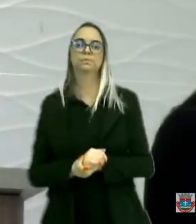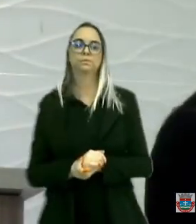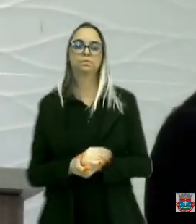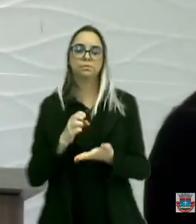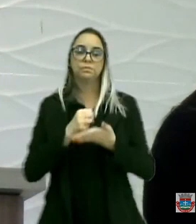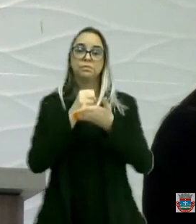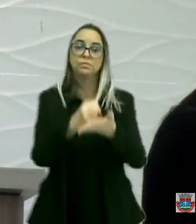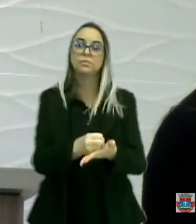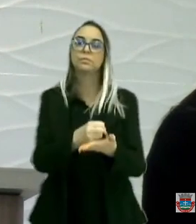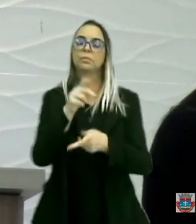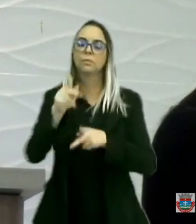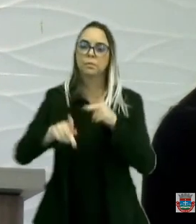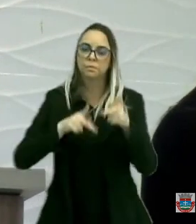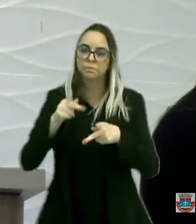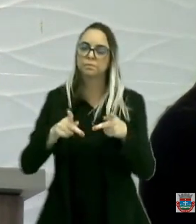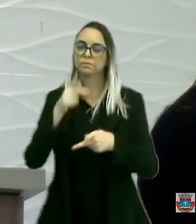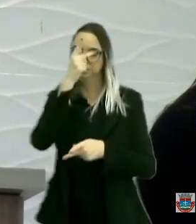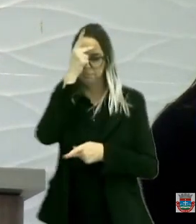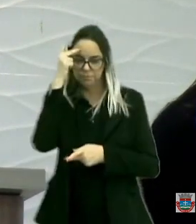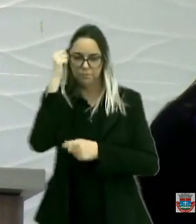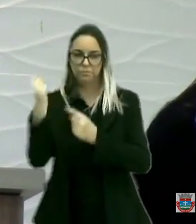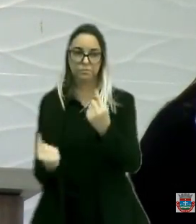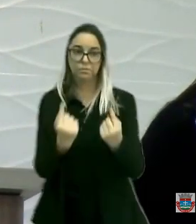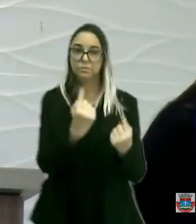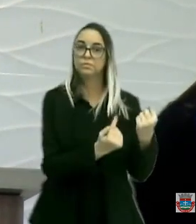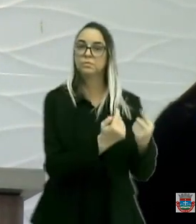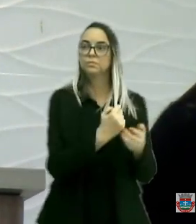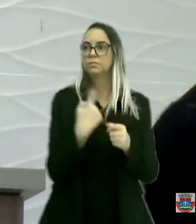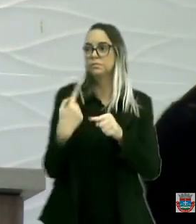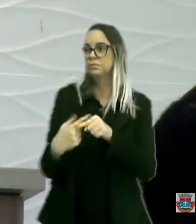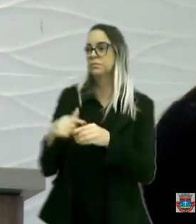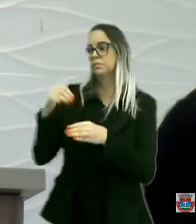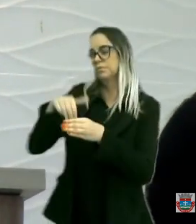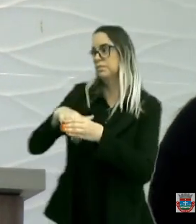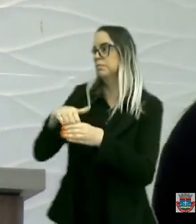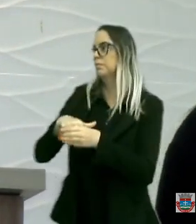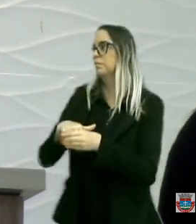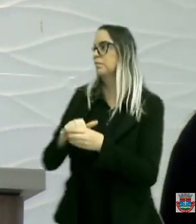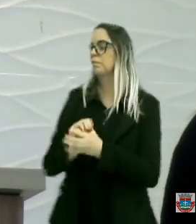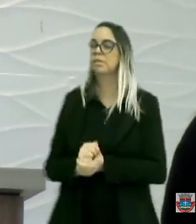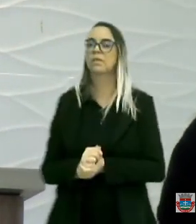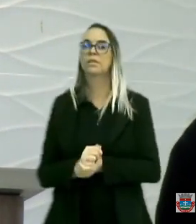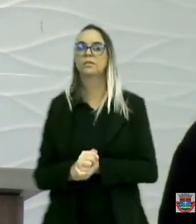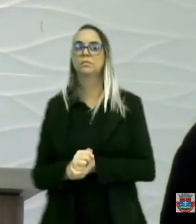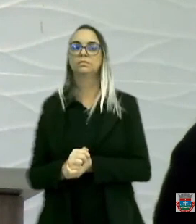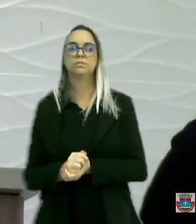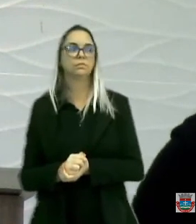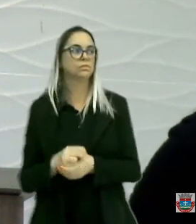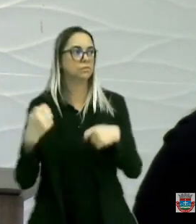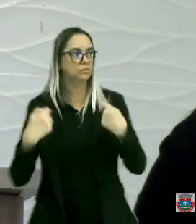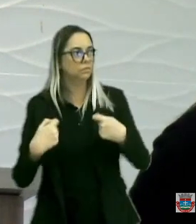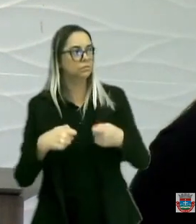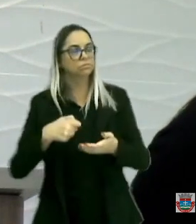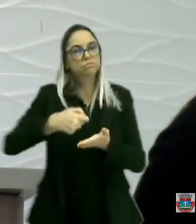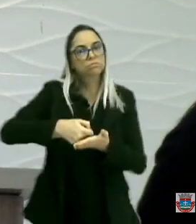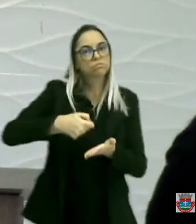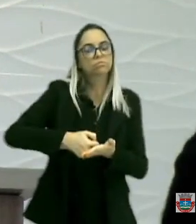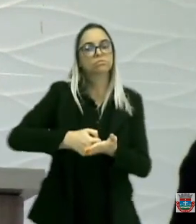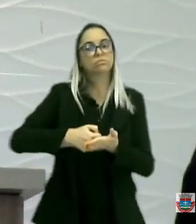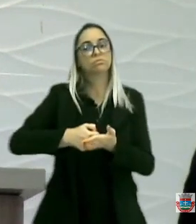nenhum vereador está aqui porque não teve voto. Não. Ele teve voto para estar aqui. Então ele tem que cumprir com a sua